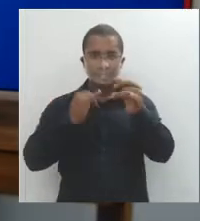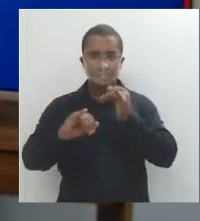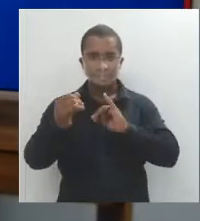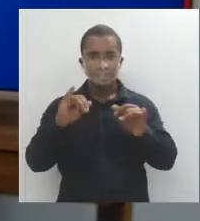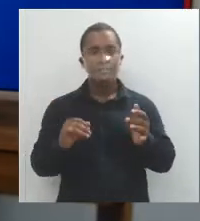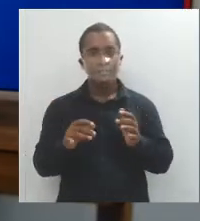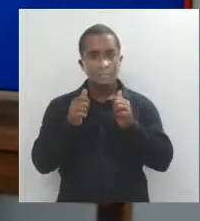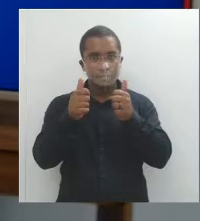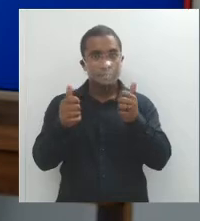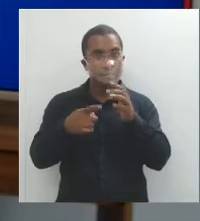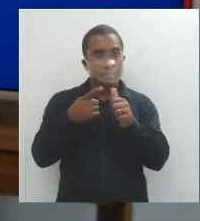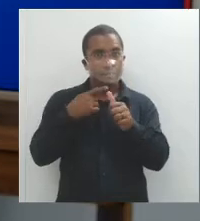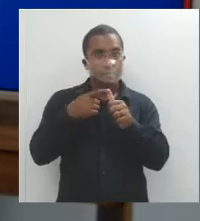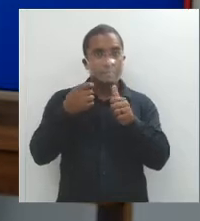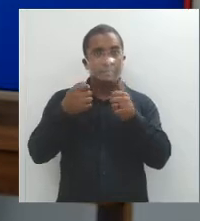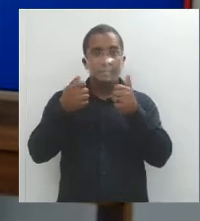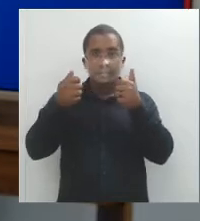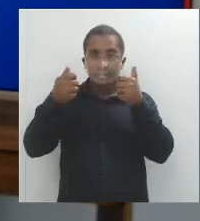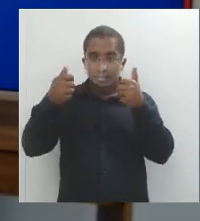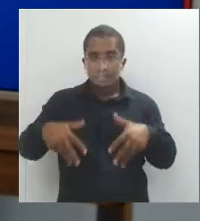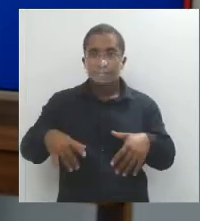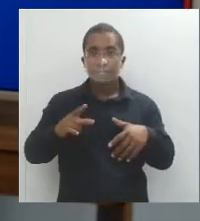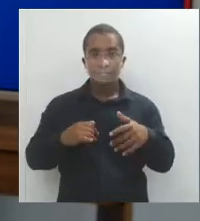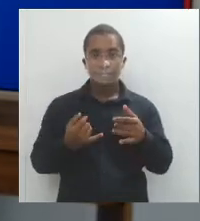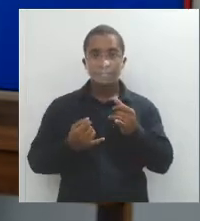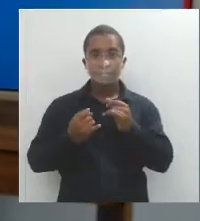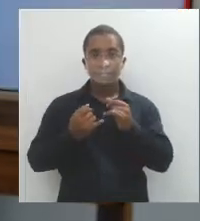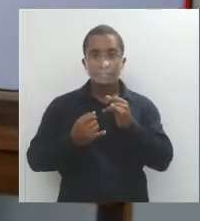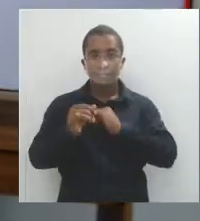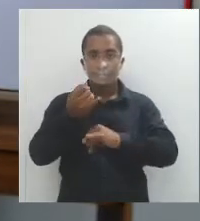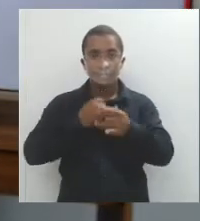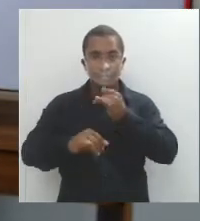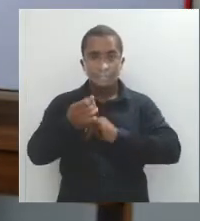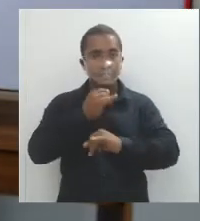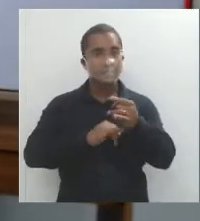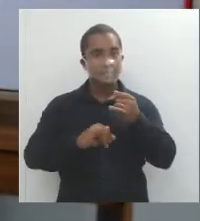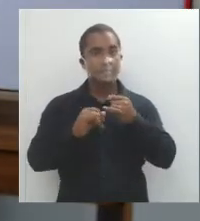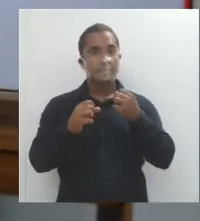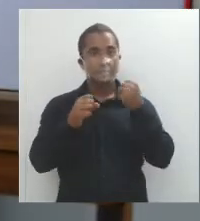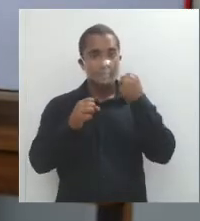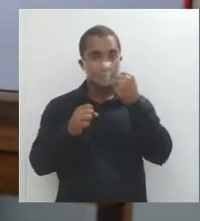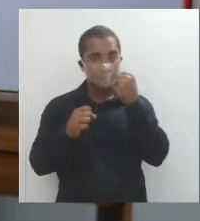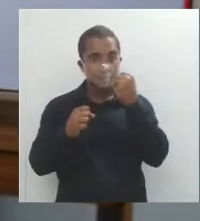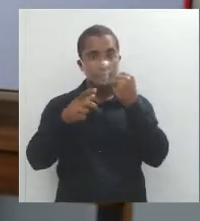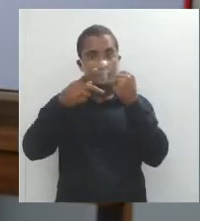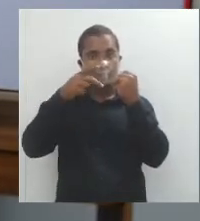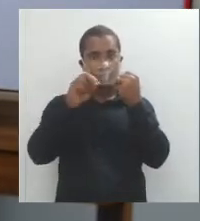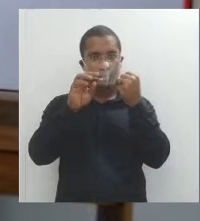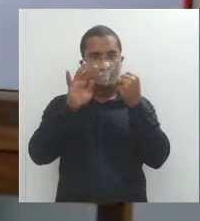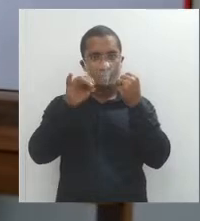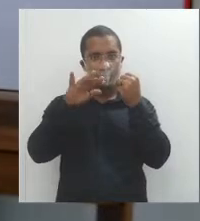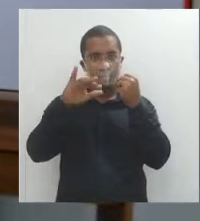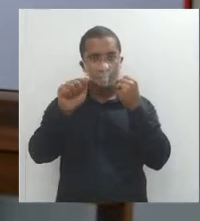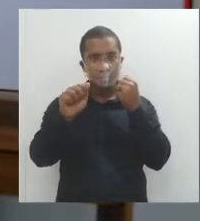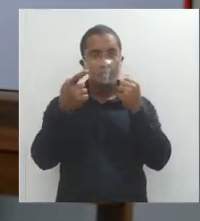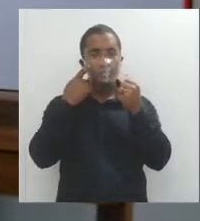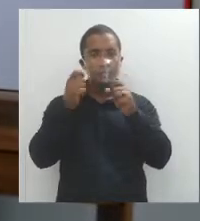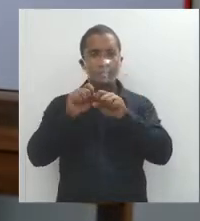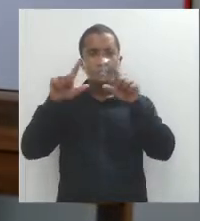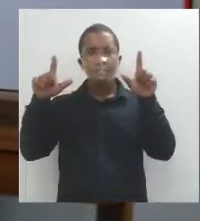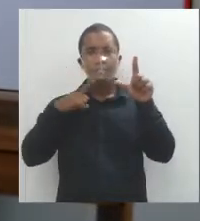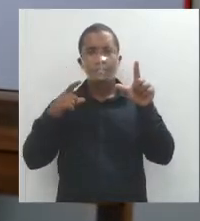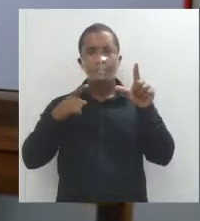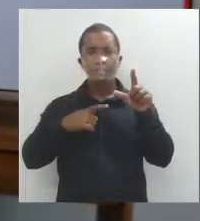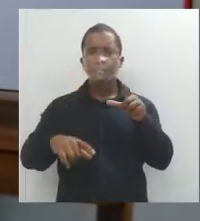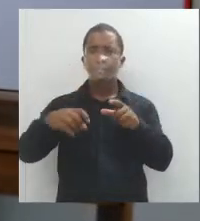de potência elétrica. Então, se você perceber aí, no slide eu tenho uma fotografia de